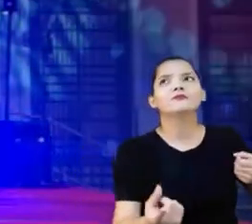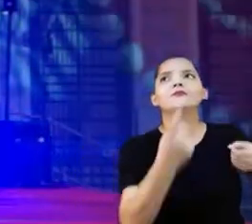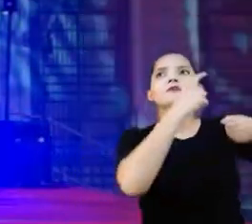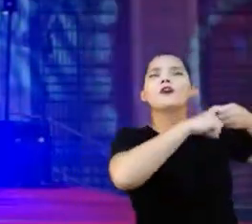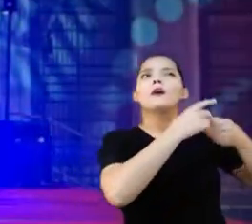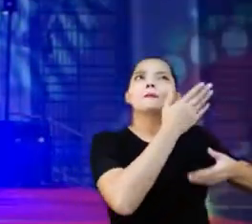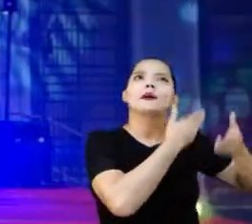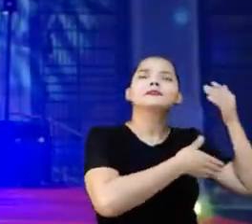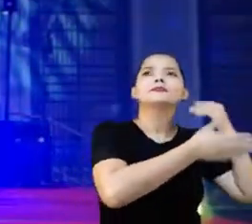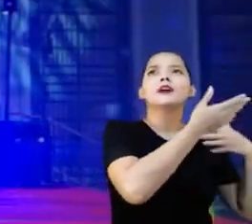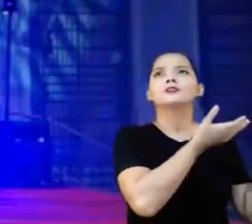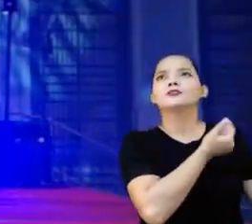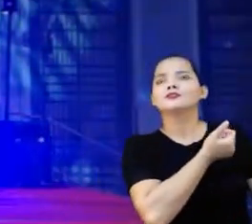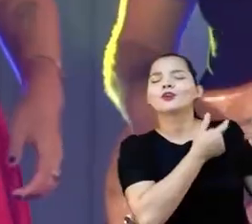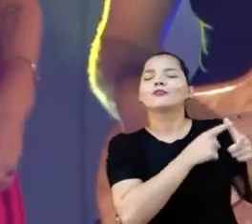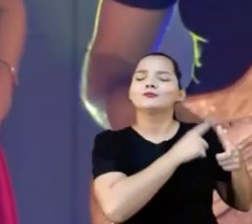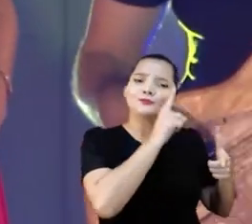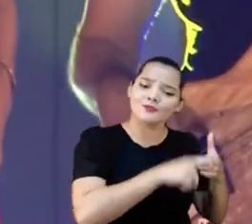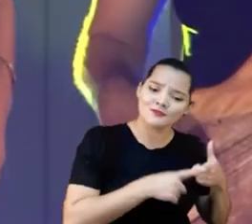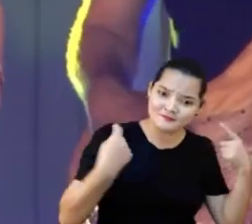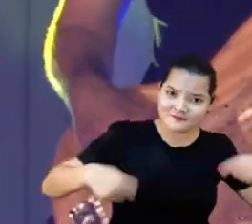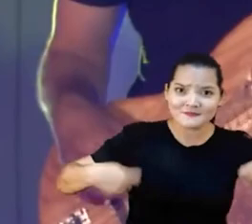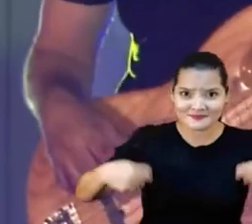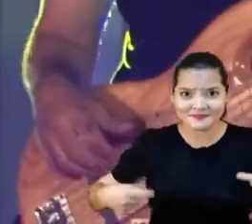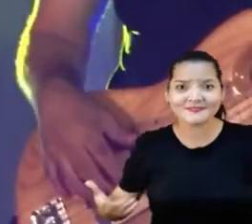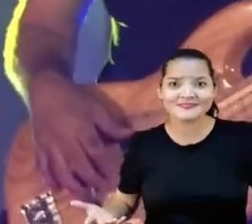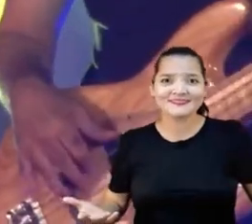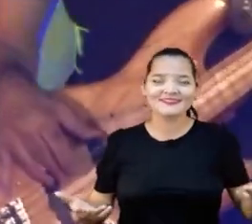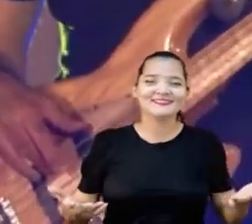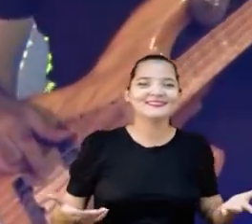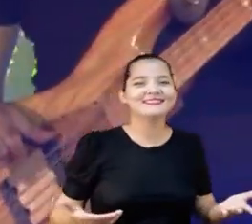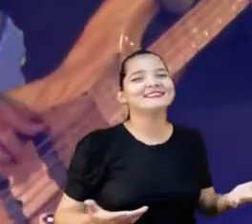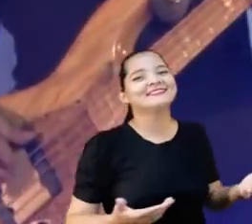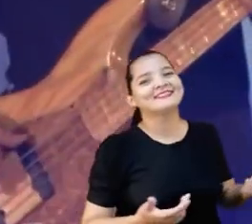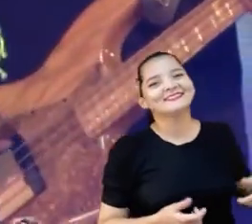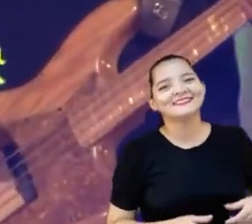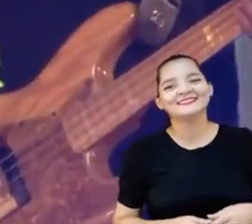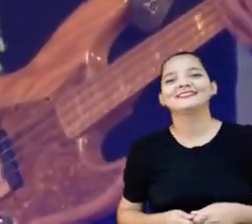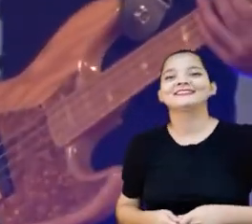rejuvenescer. E precisamos todos